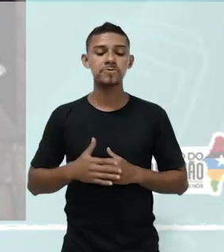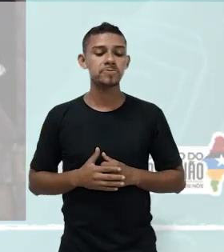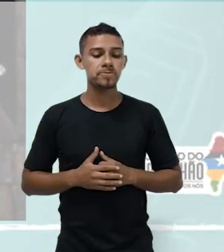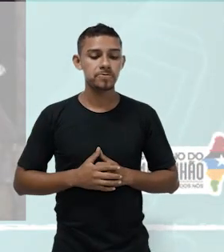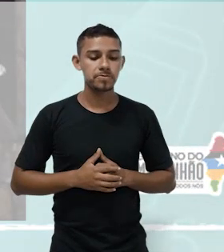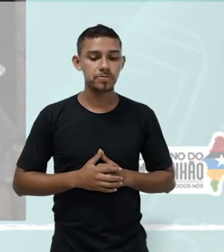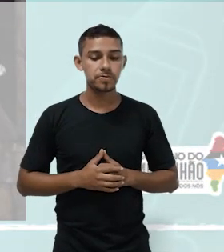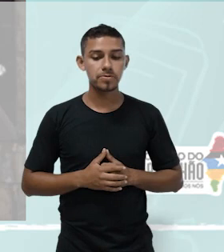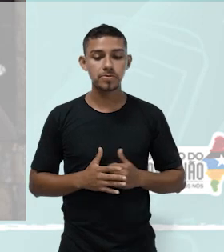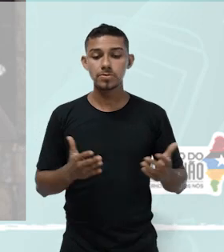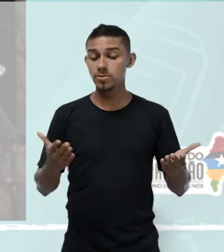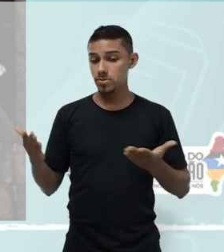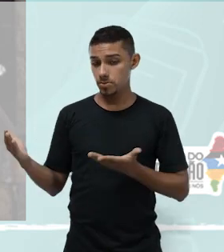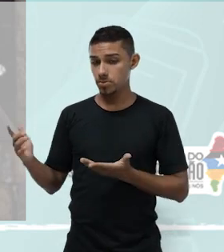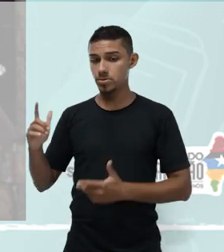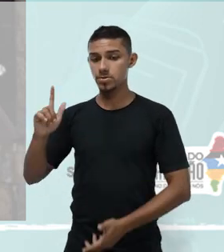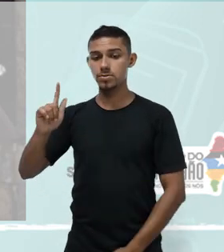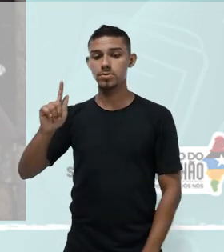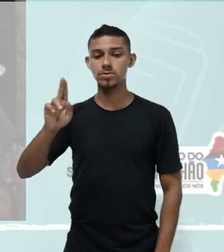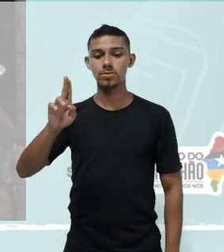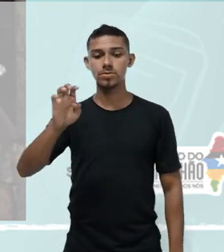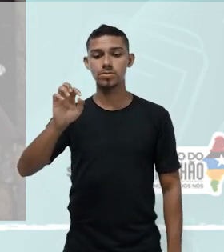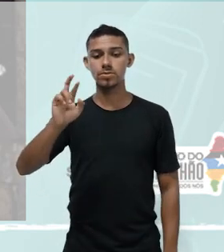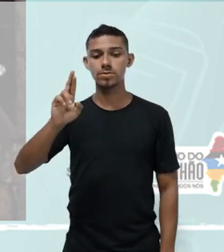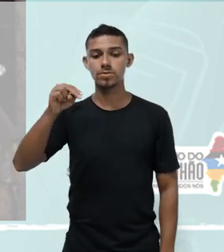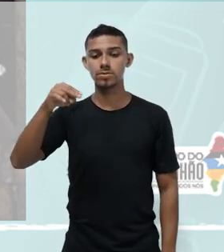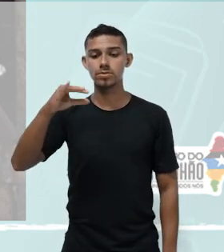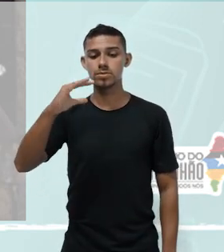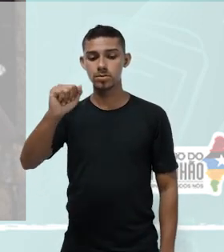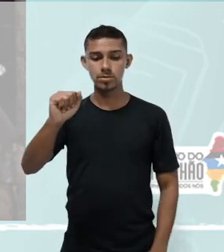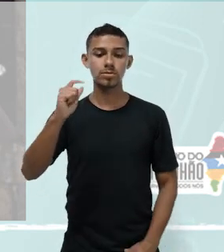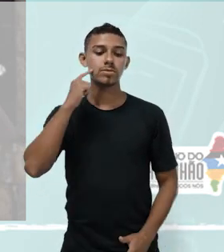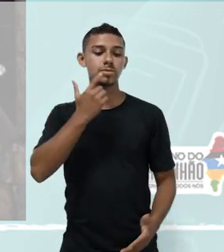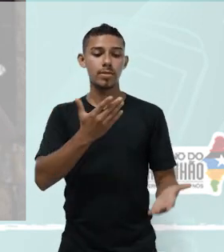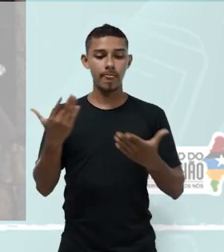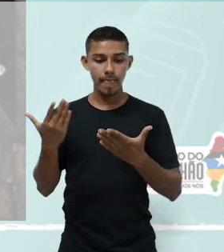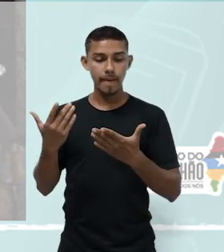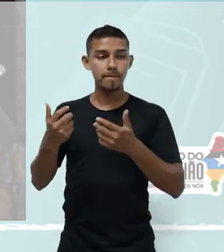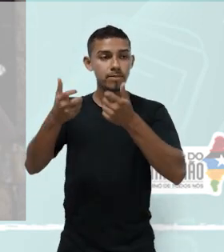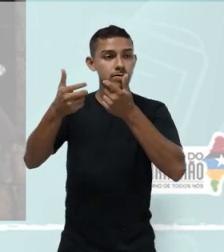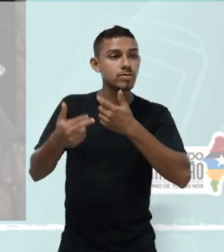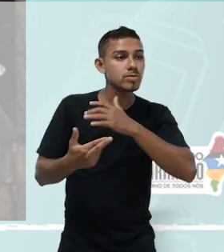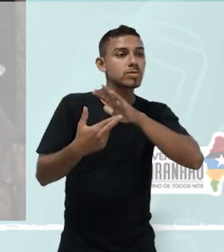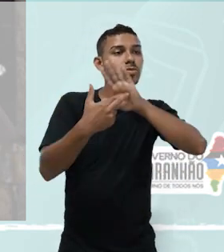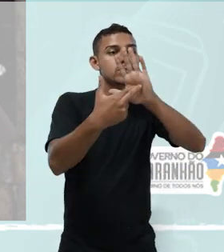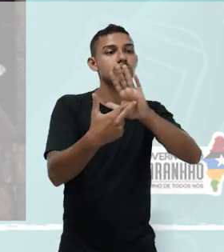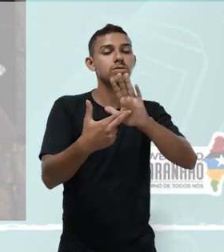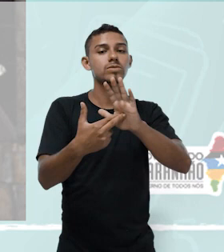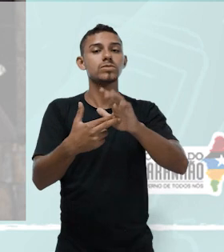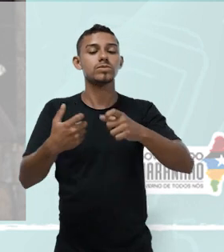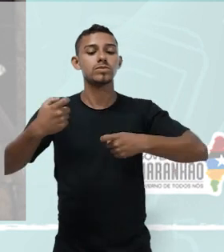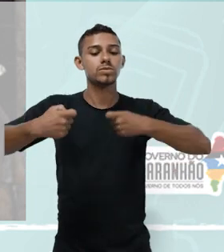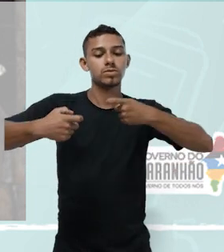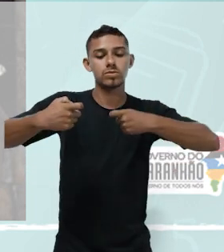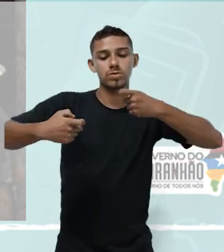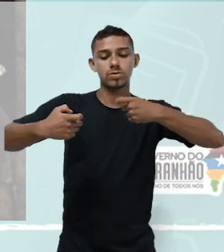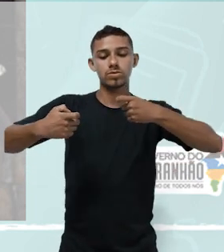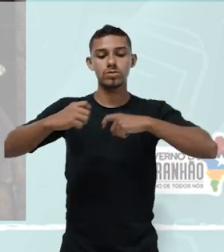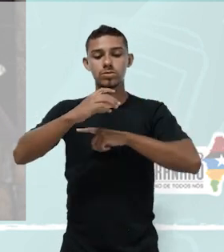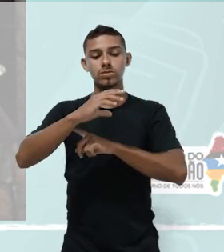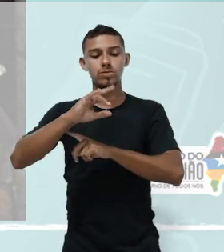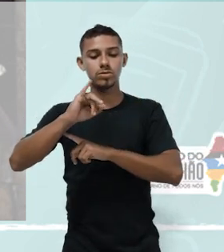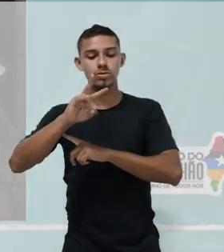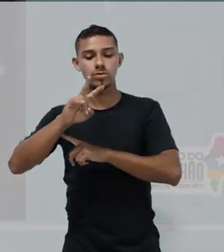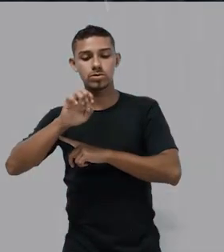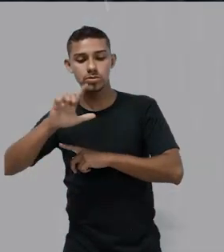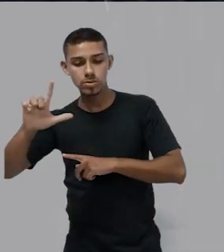Guernica, ou Guernica, é um mural de Pablo Picasso que representa, por exemplo, a Guerra Civil Espanhola, né, e a forma como ele vê a guerra. E